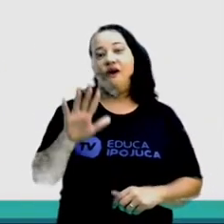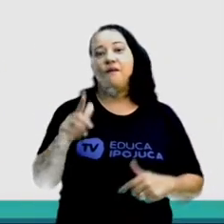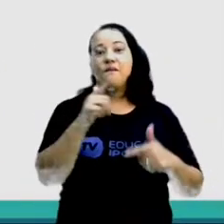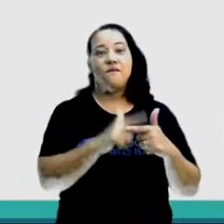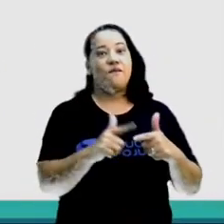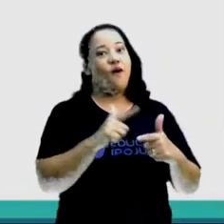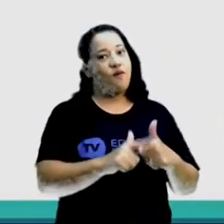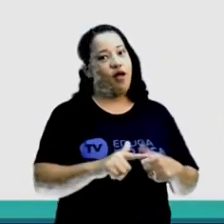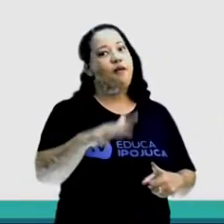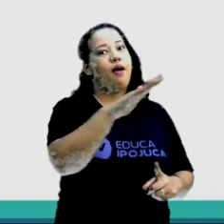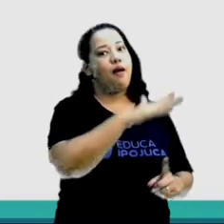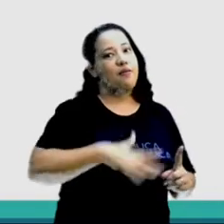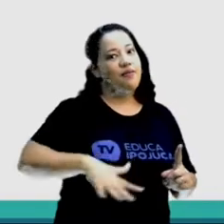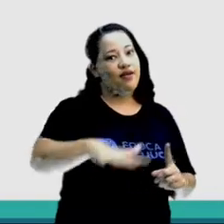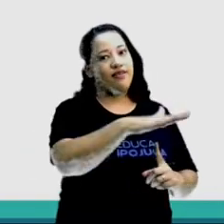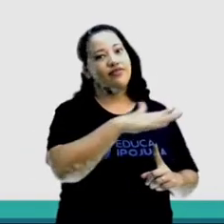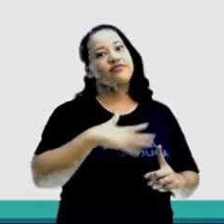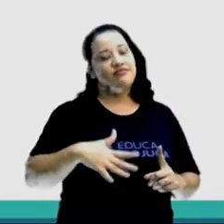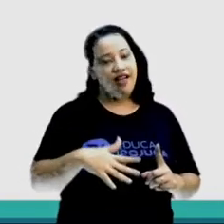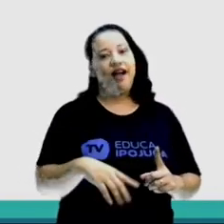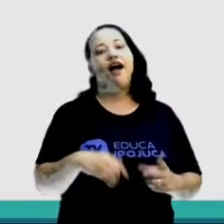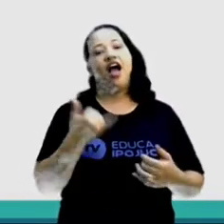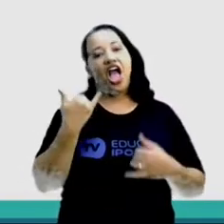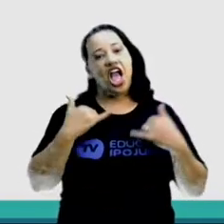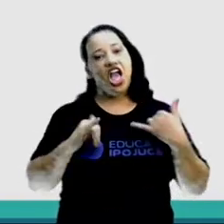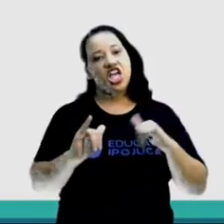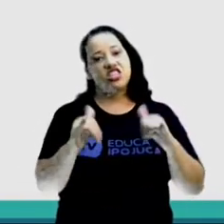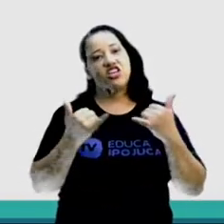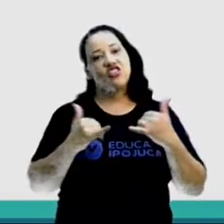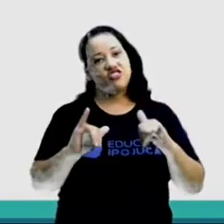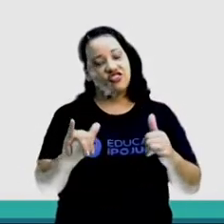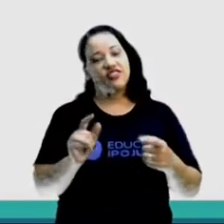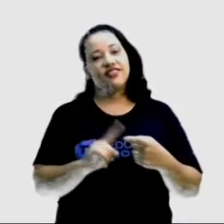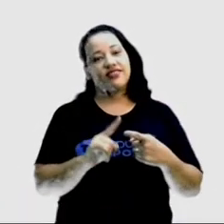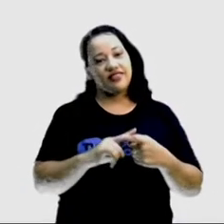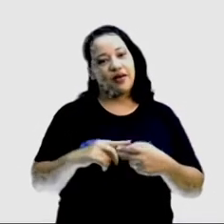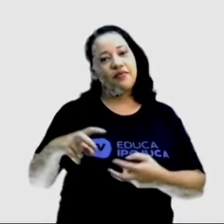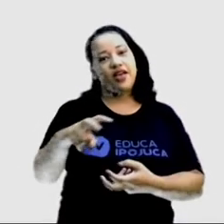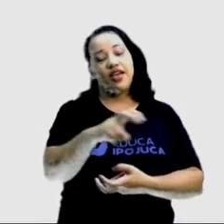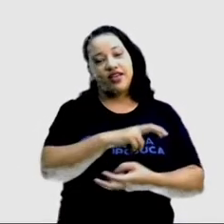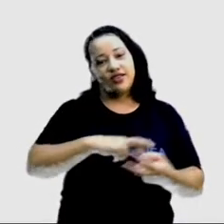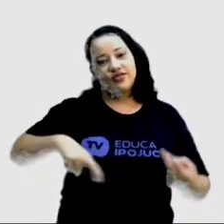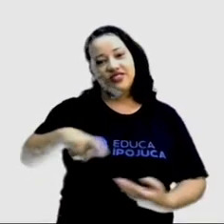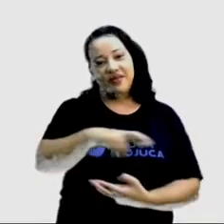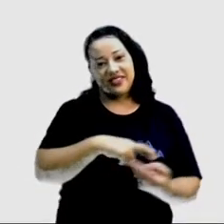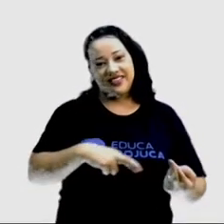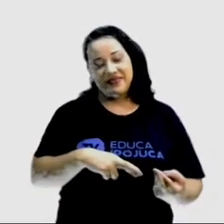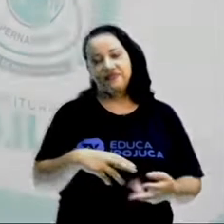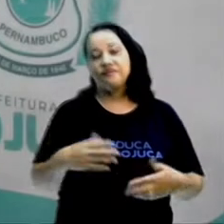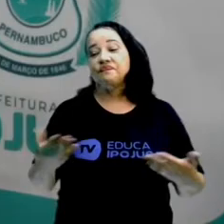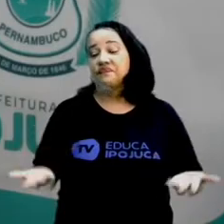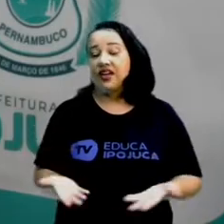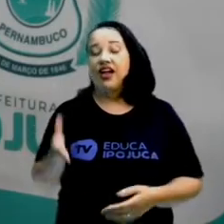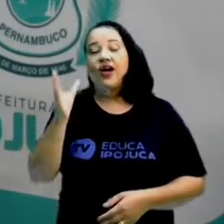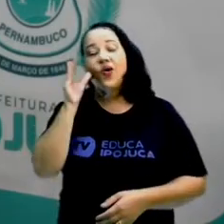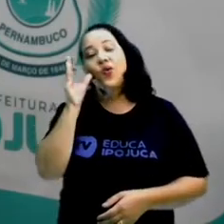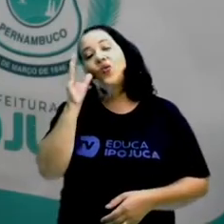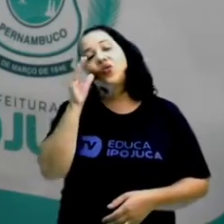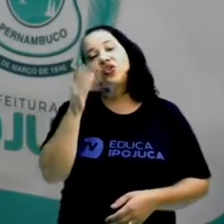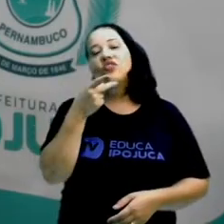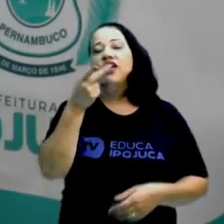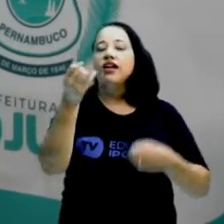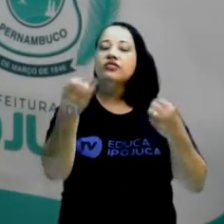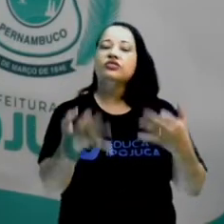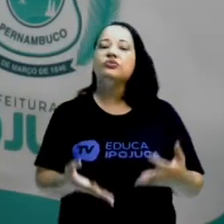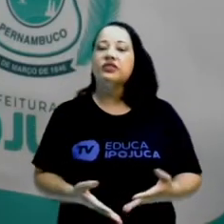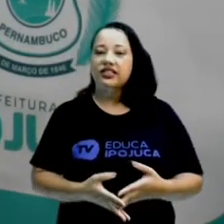problemas ambientais, fontes de energia e sustentabilidade. É muito curioso a gente